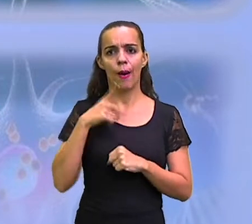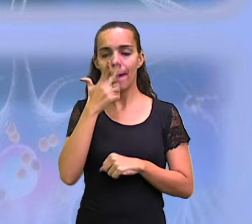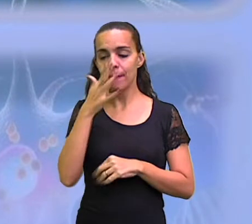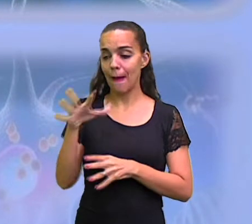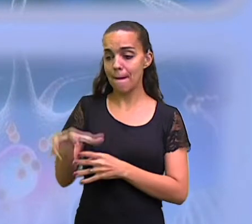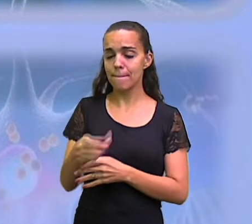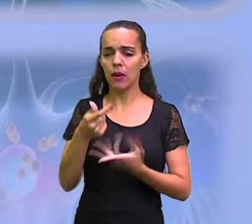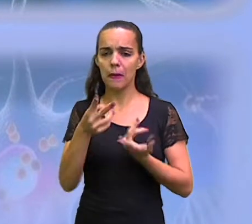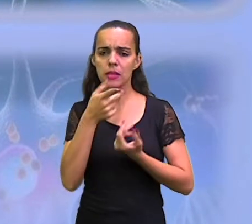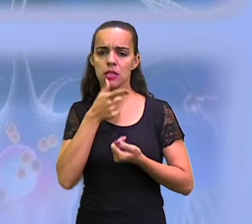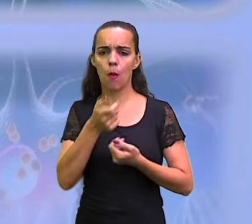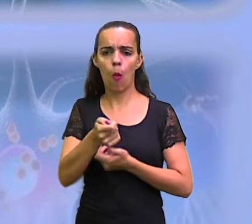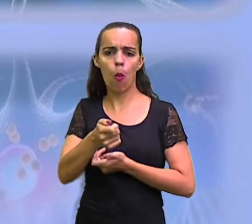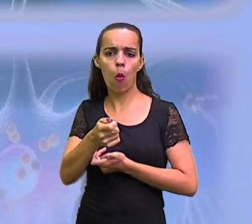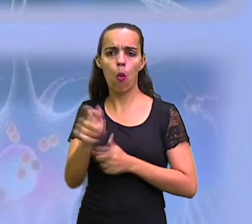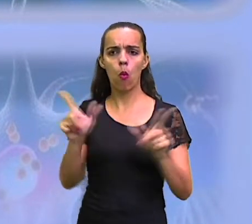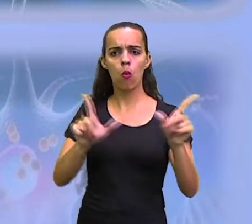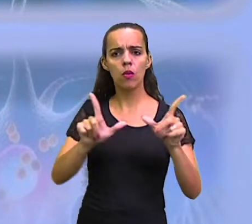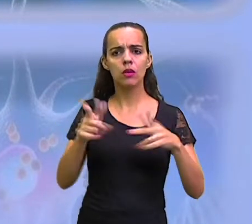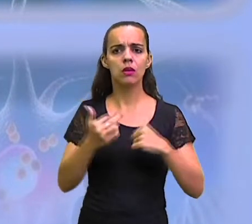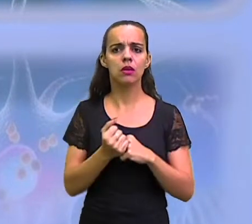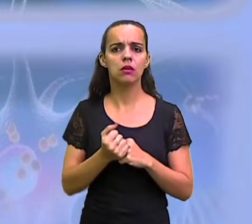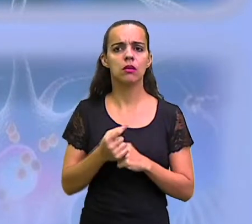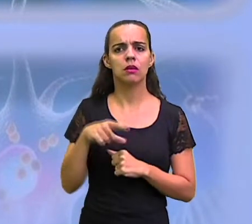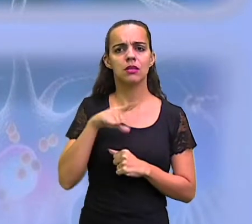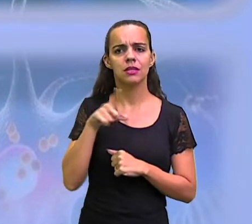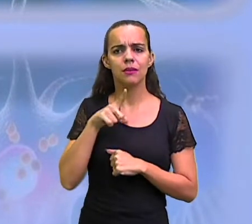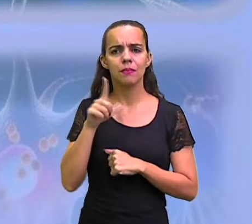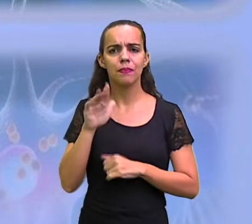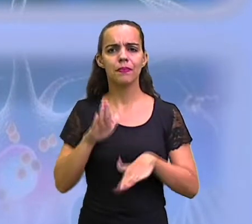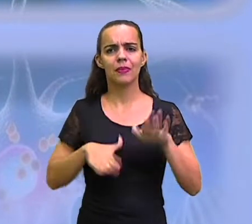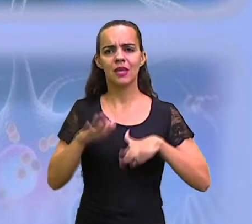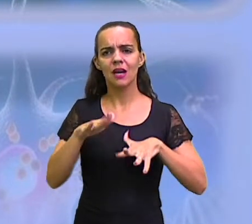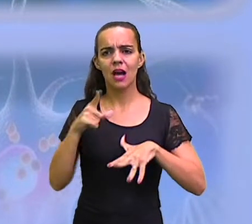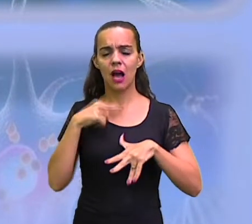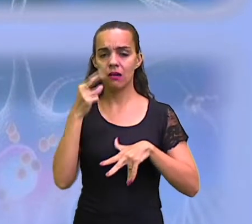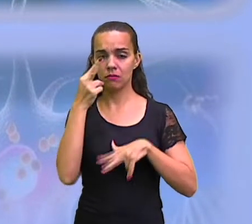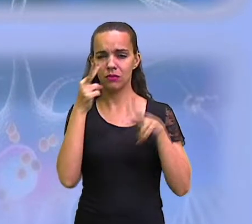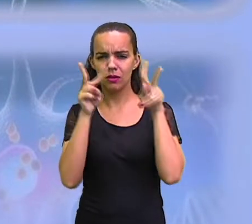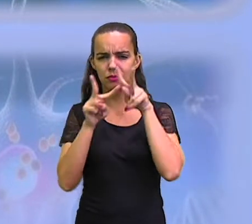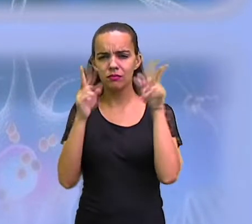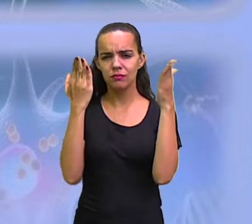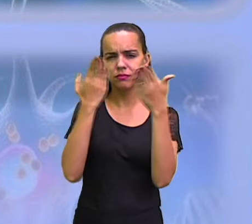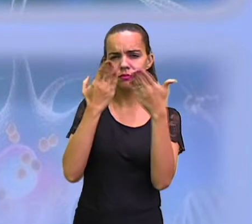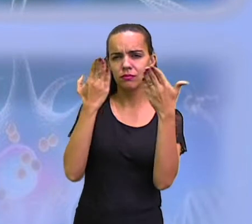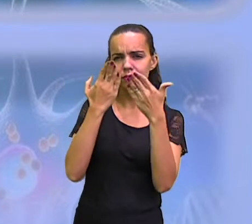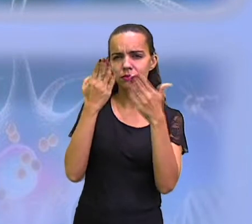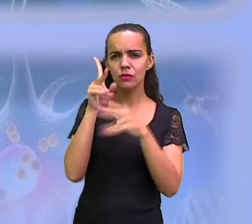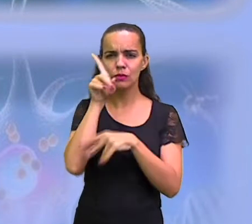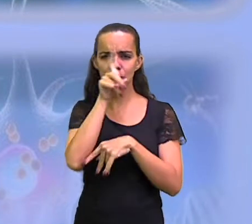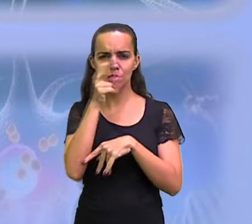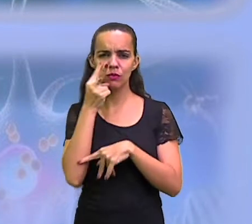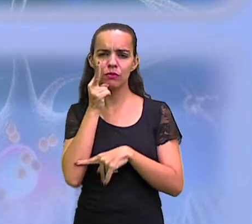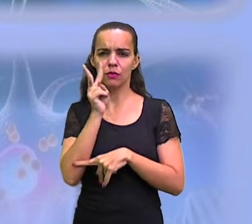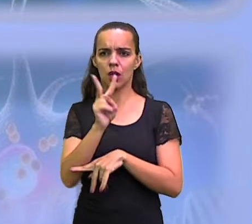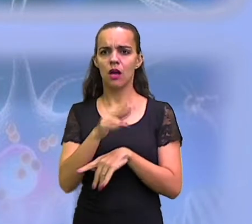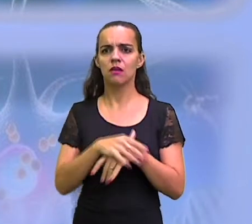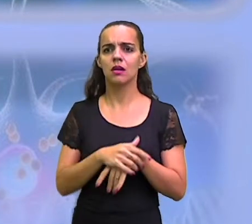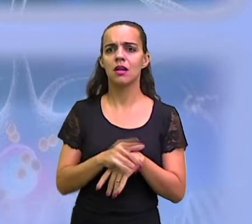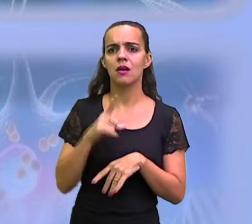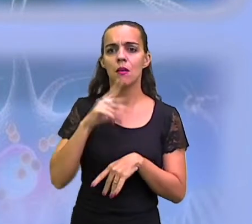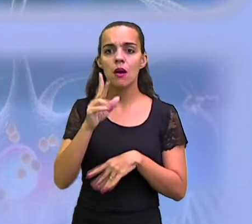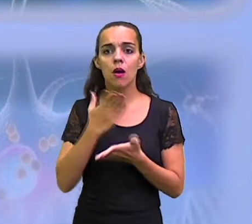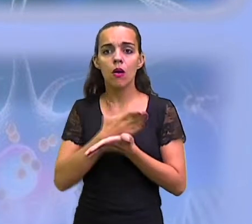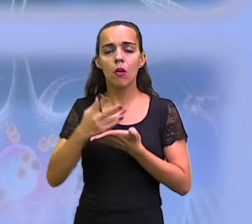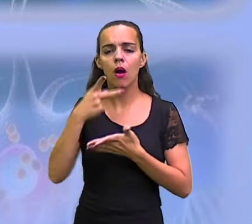televisão. A visão, ela fica um pouco mais embaçada, fica mais difícil, né, enxergar. A